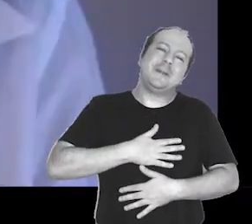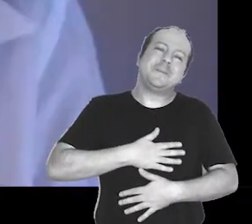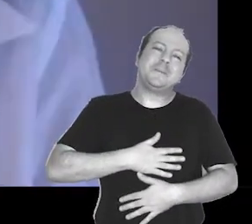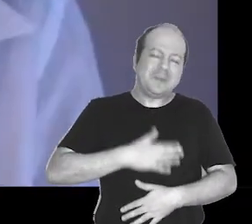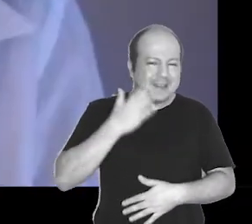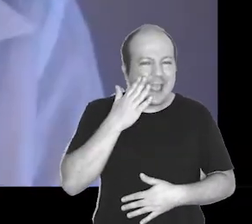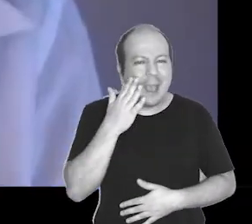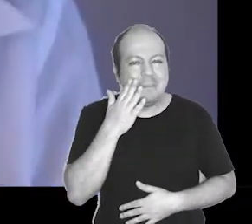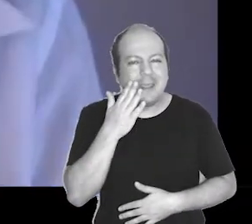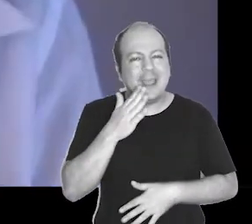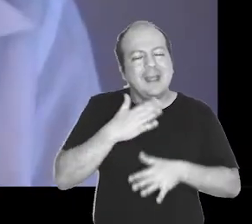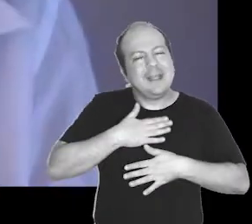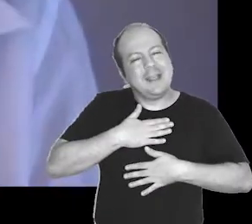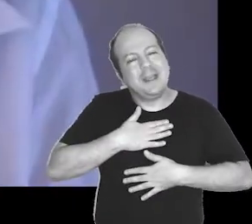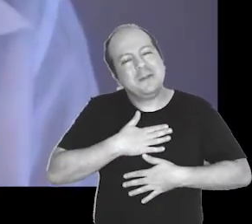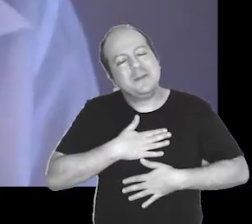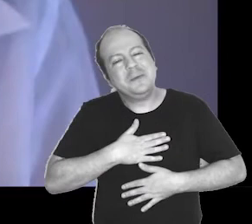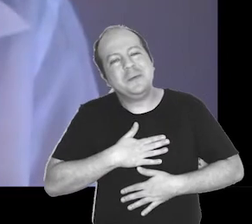ternura